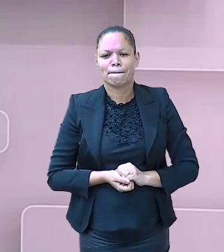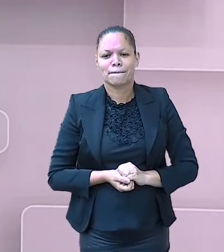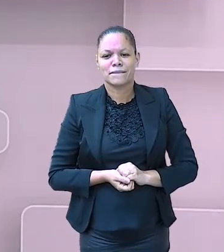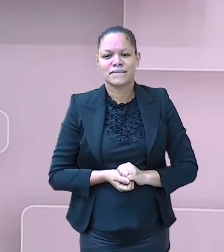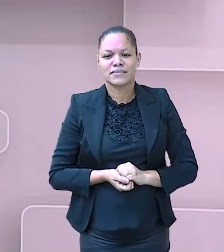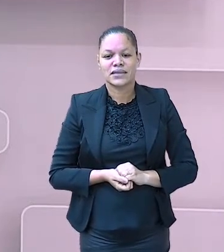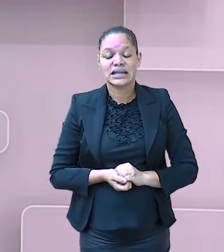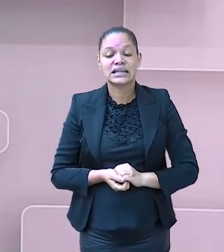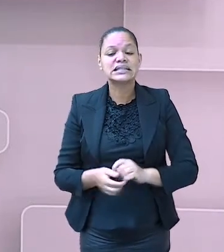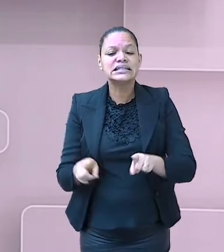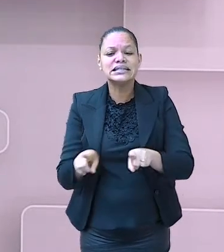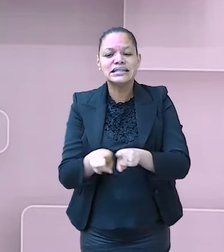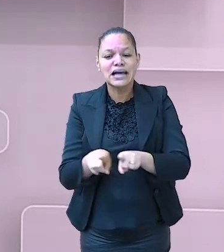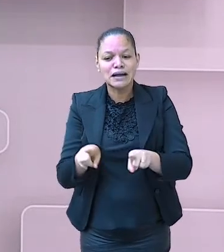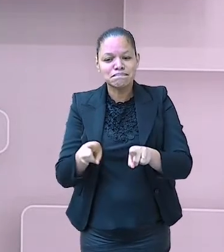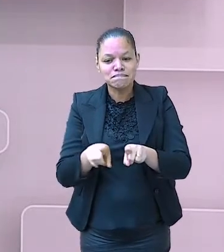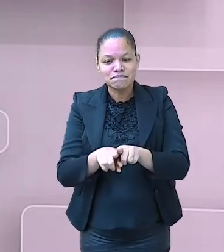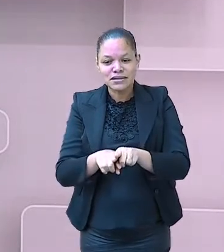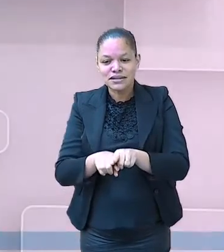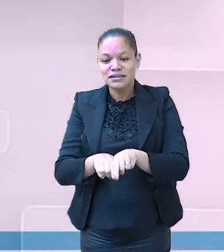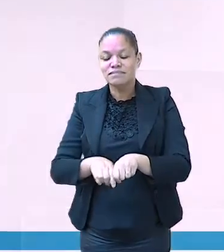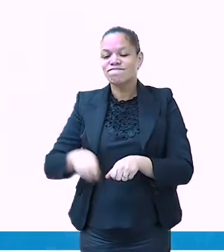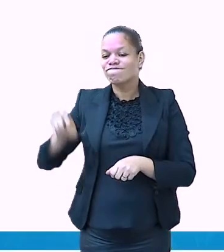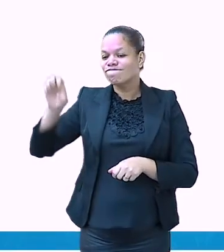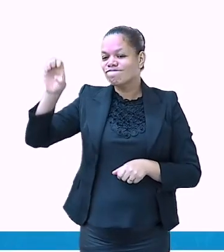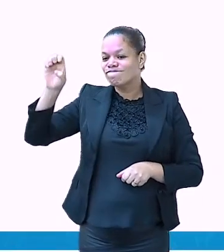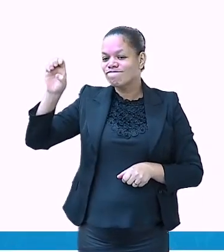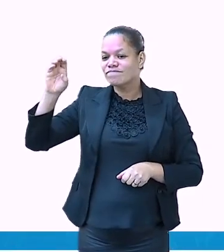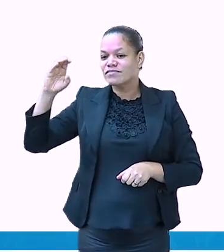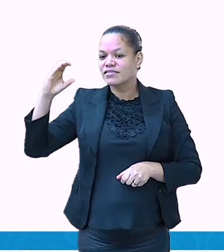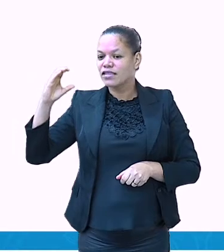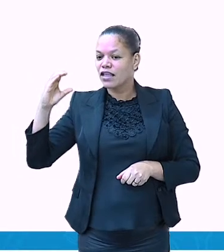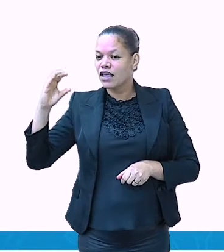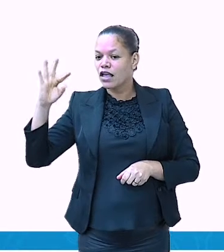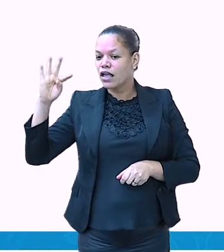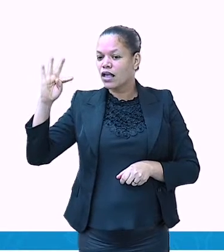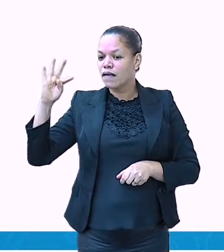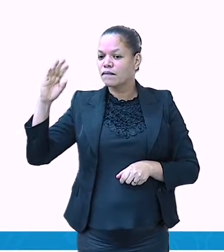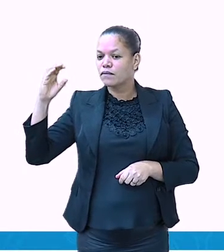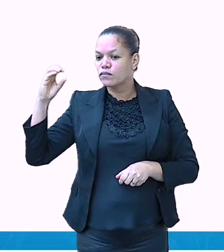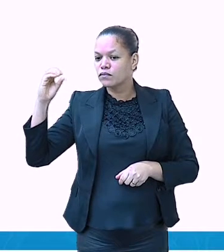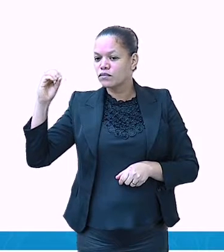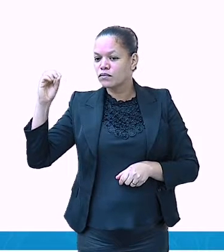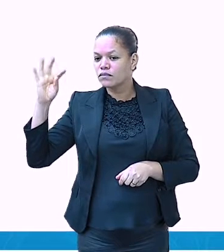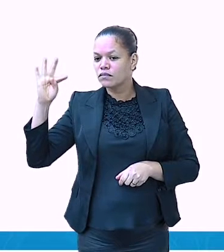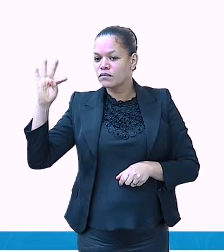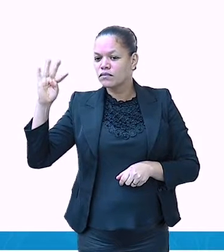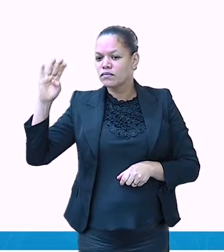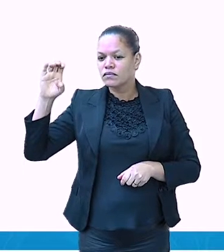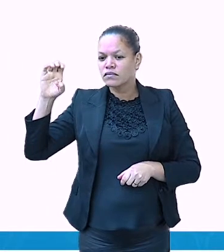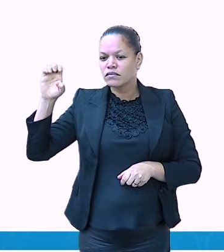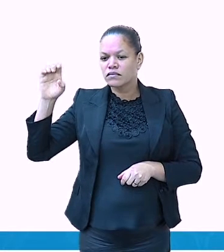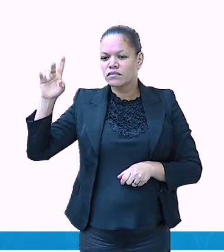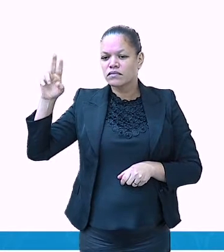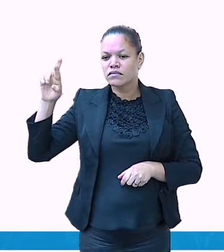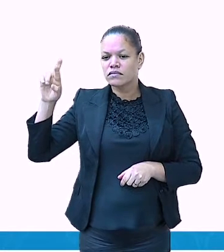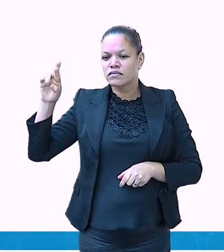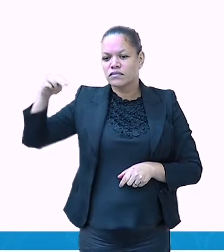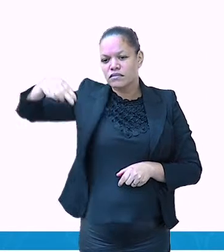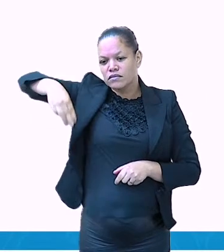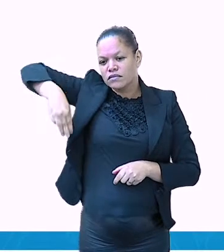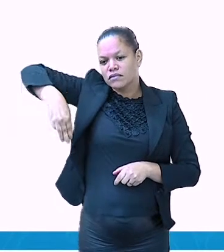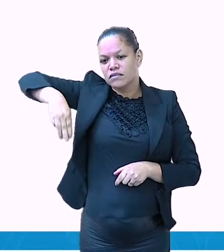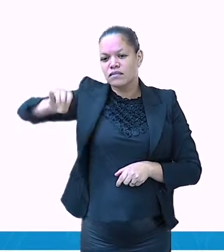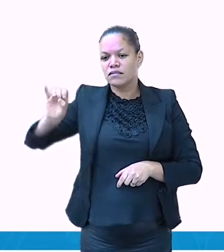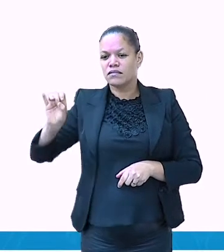Eles são ectotérmicos, o que significa que eles não conseguem manter